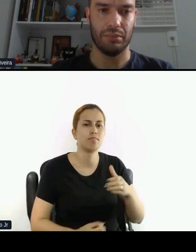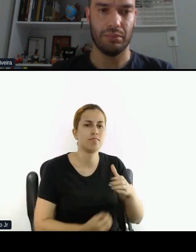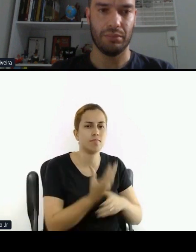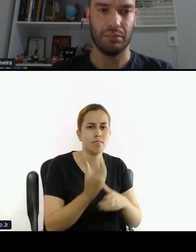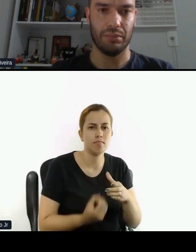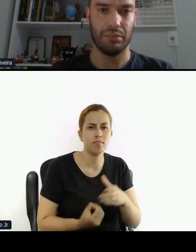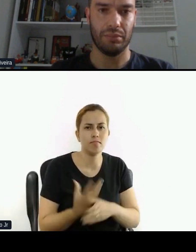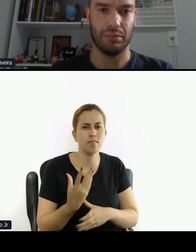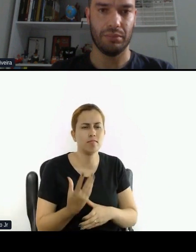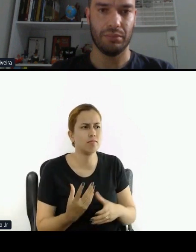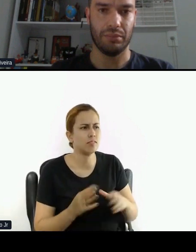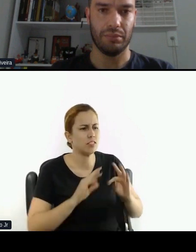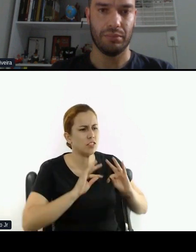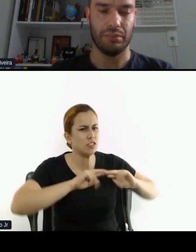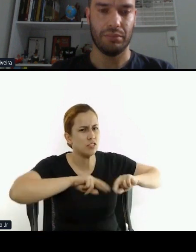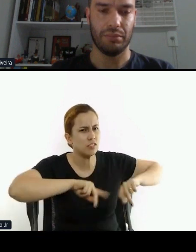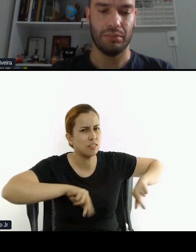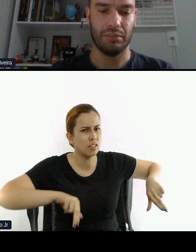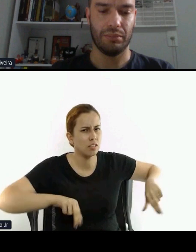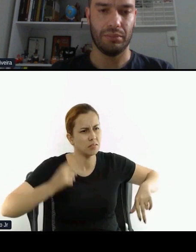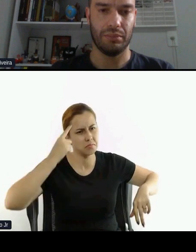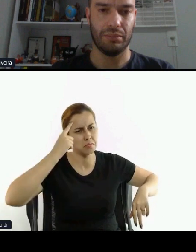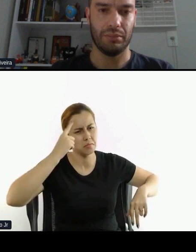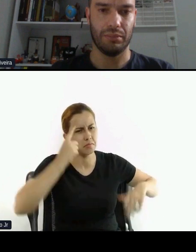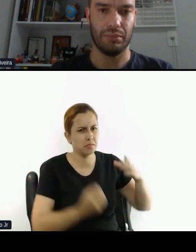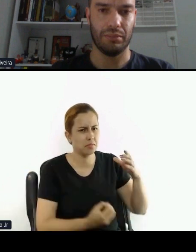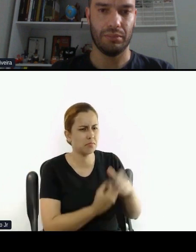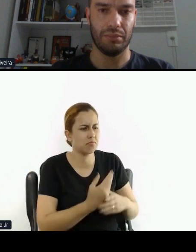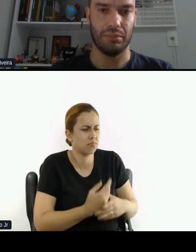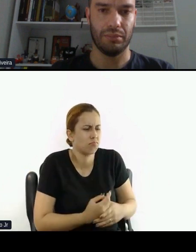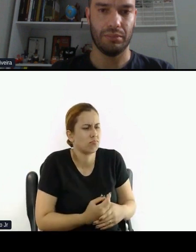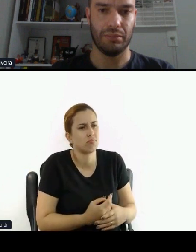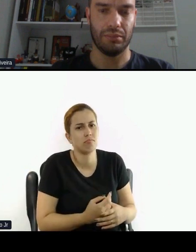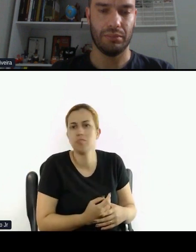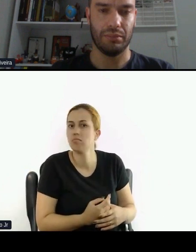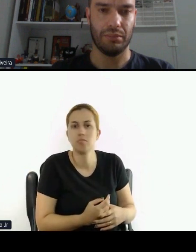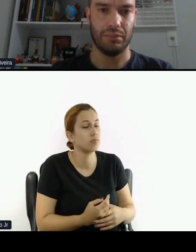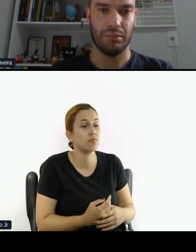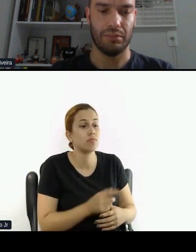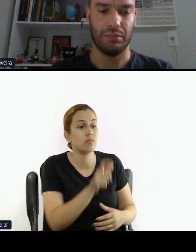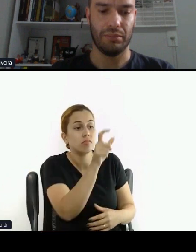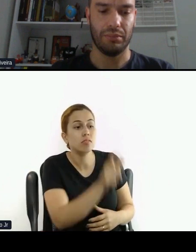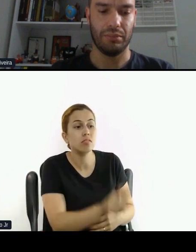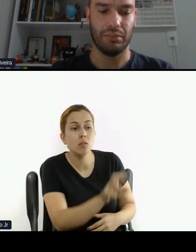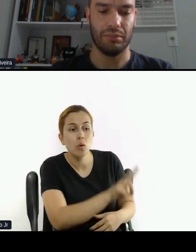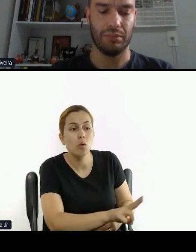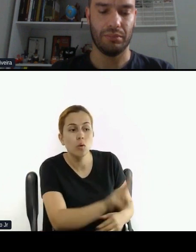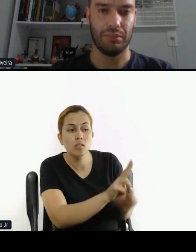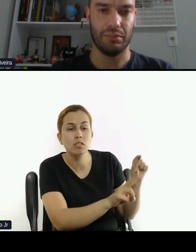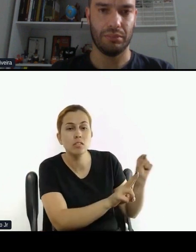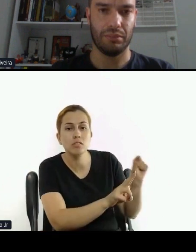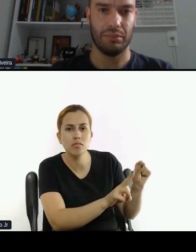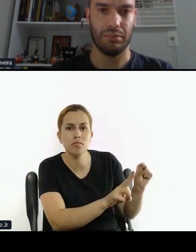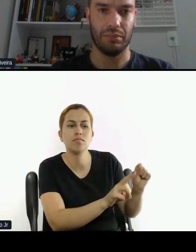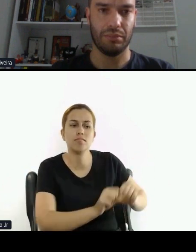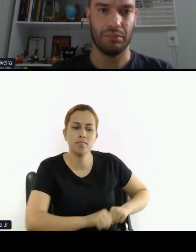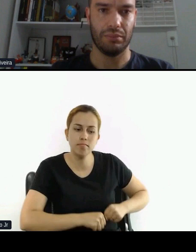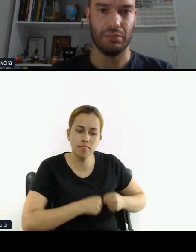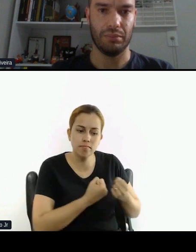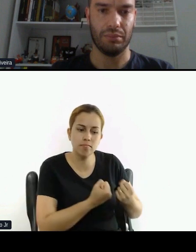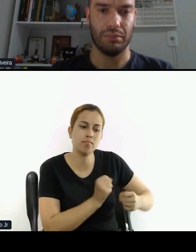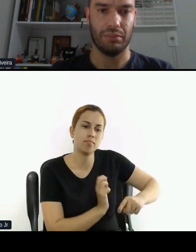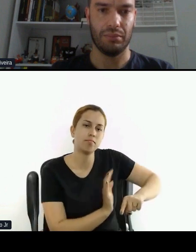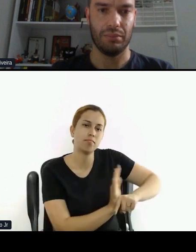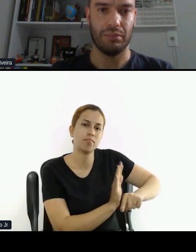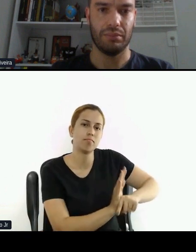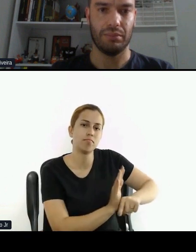pô, né, não criar apenas por criar, entender, pô, qual que é o meu público que vai usar essa funcionalidade que eu estou